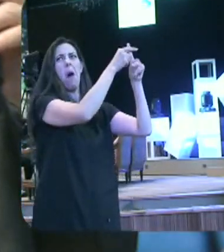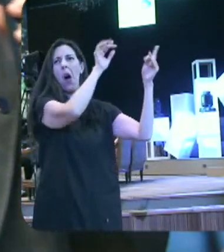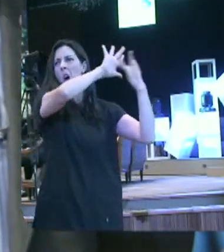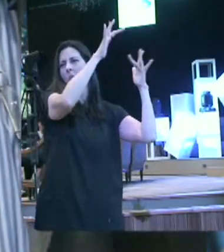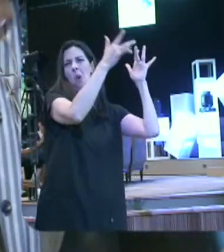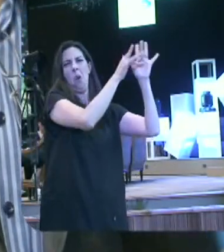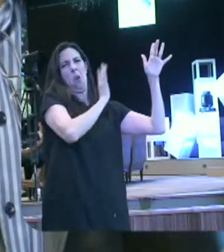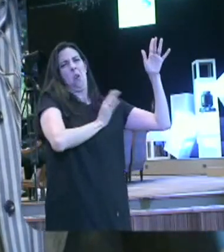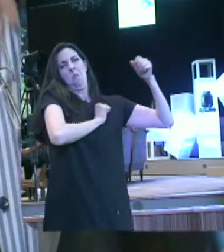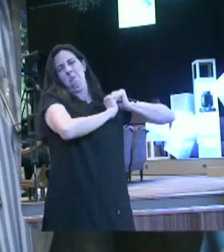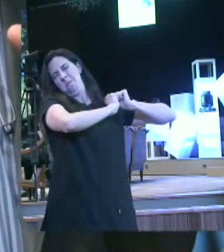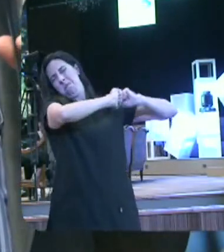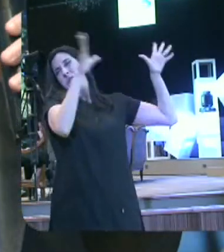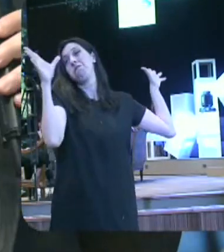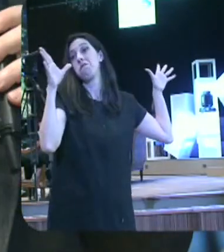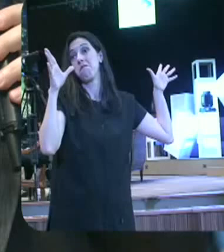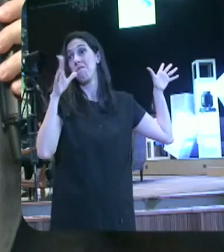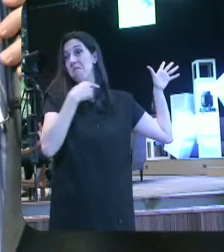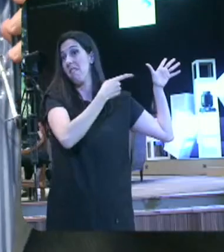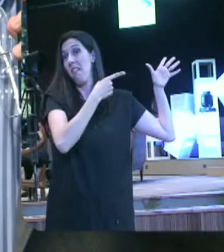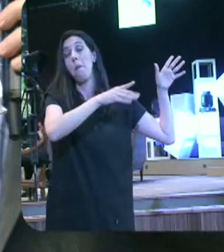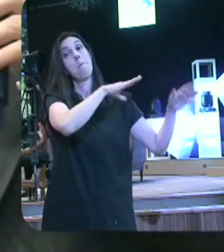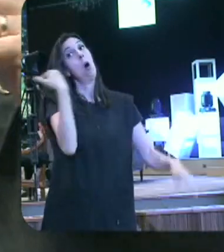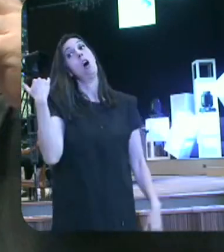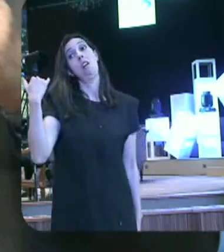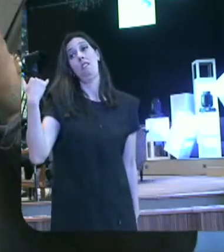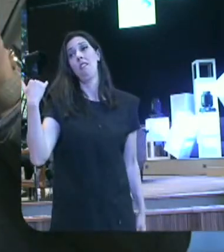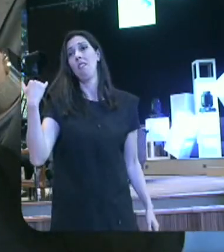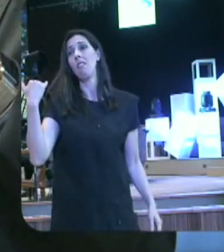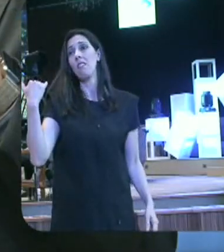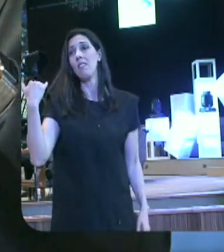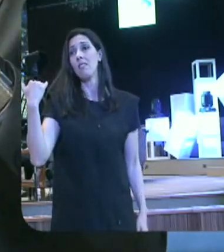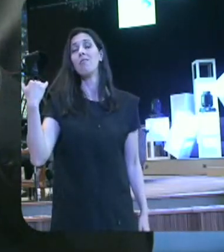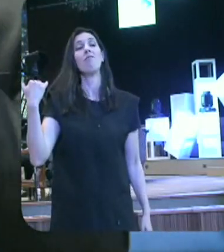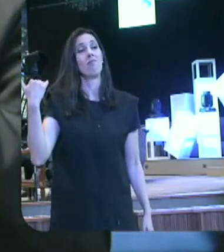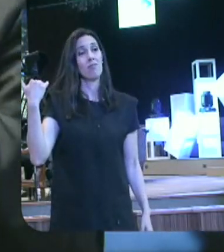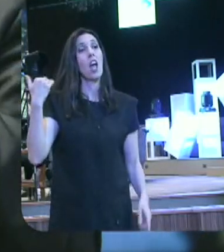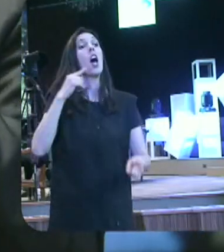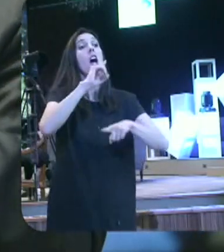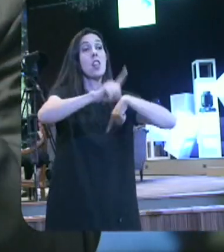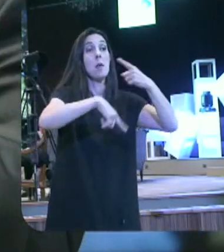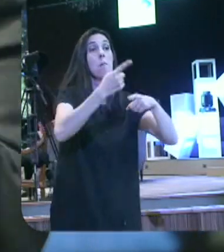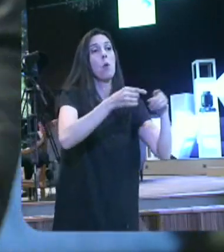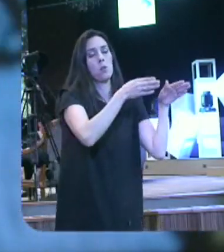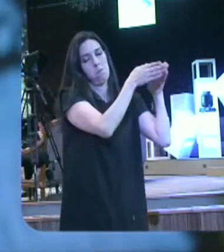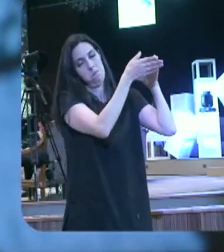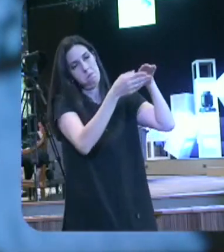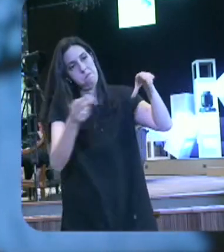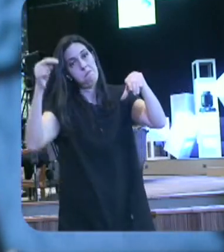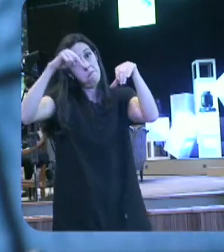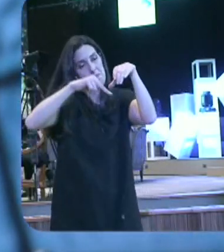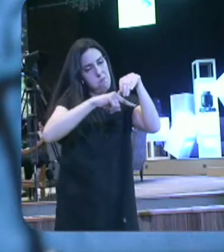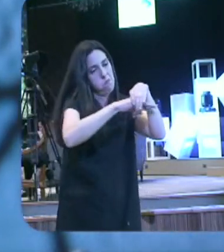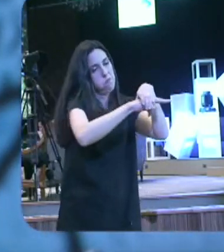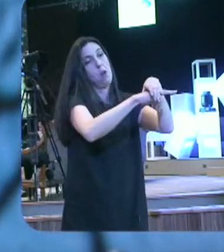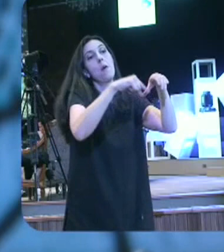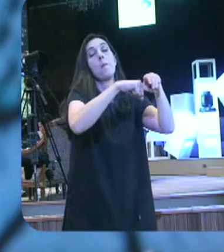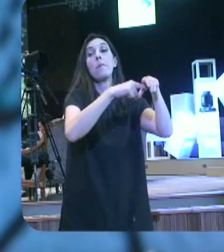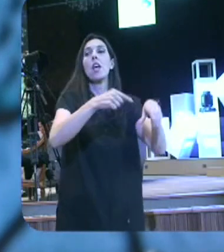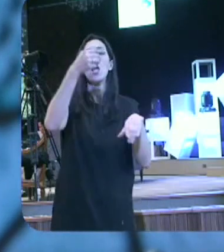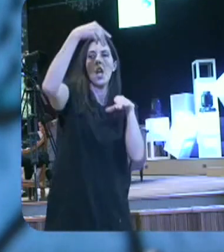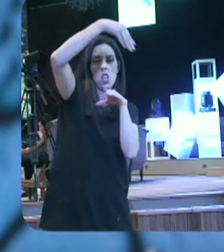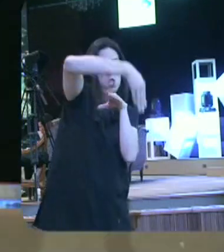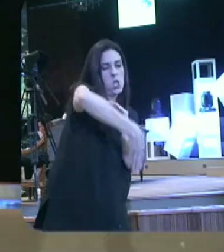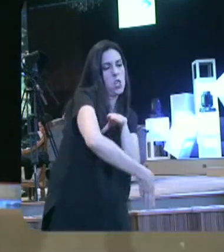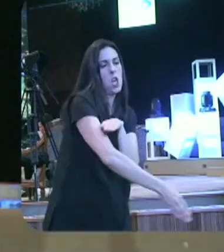parou aí o amor de Deus por nós, porque naqueles 3 dias entre a sua morte e ressurreição, ele desceu